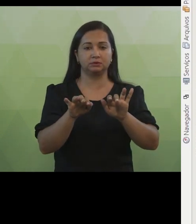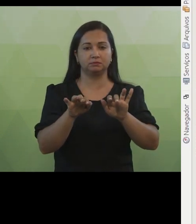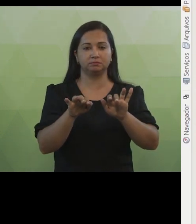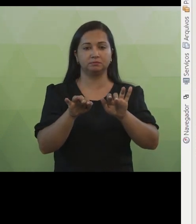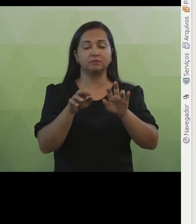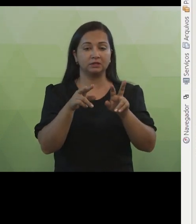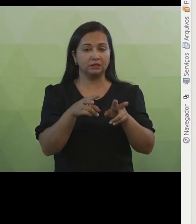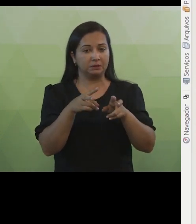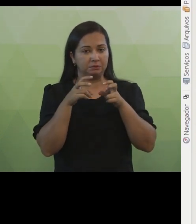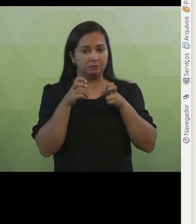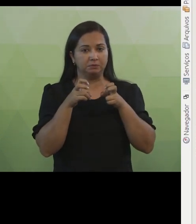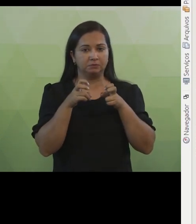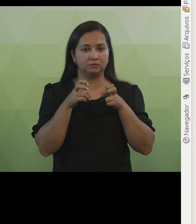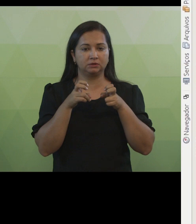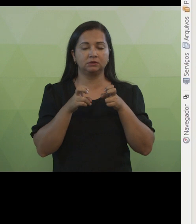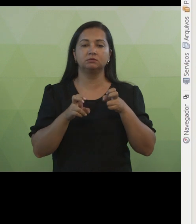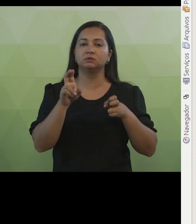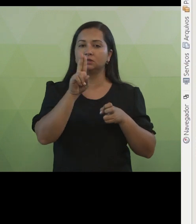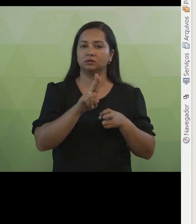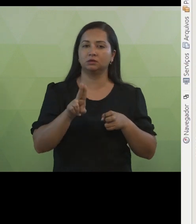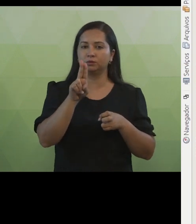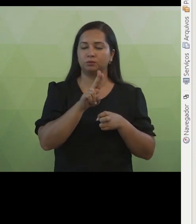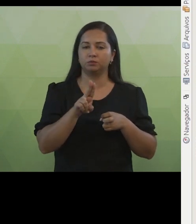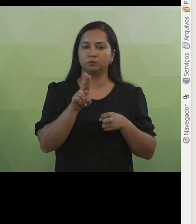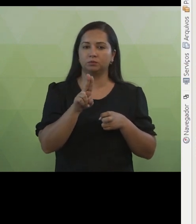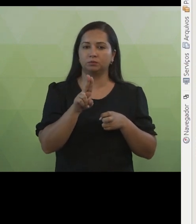Repare que aqui eu estou utilizando um